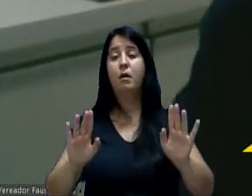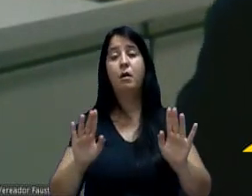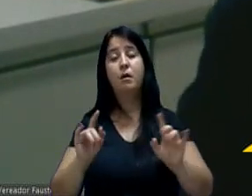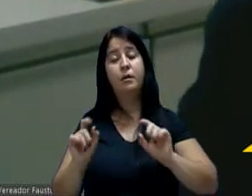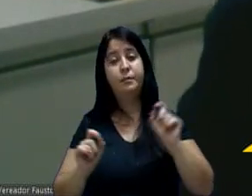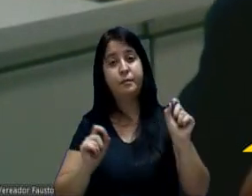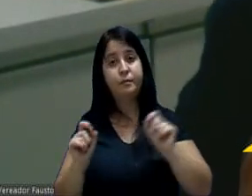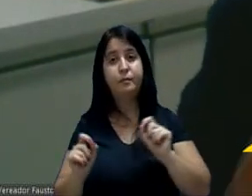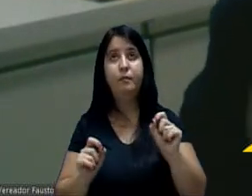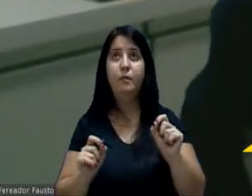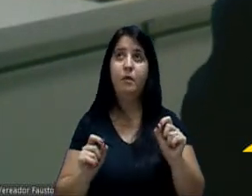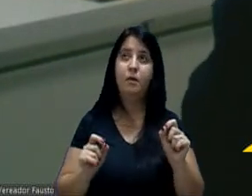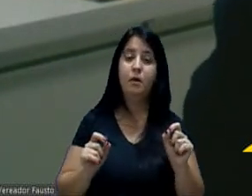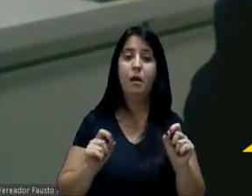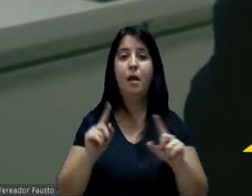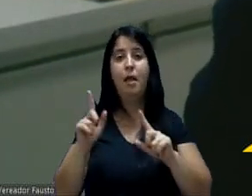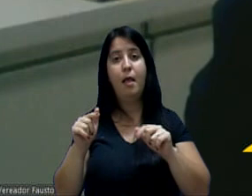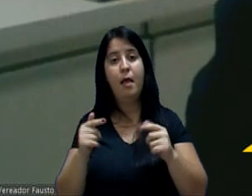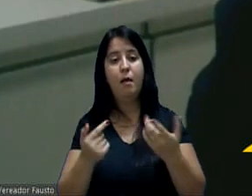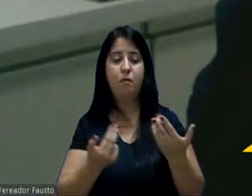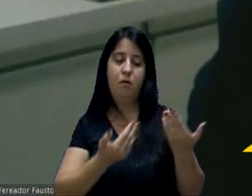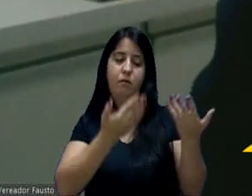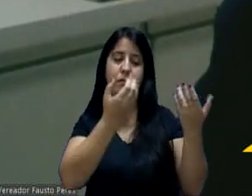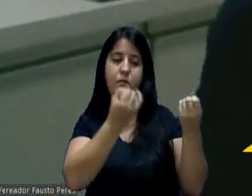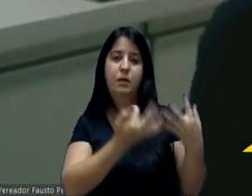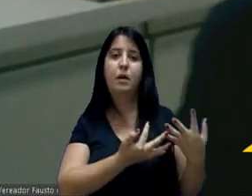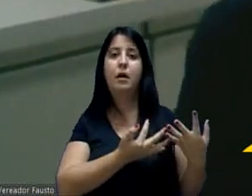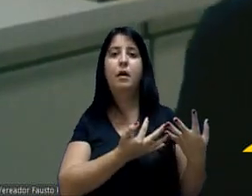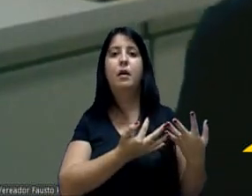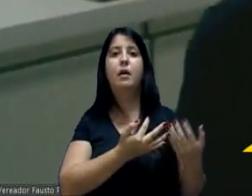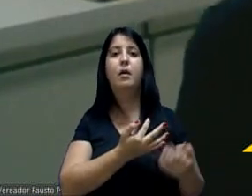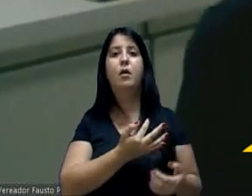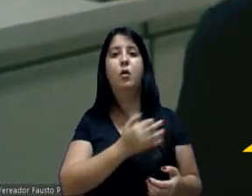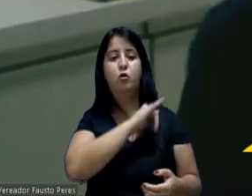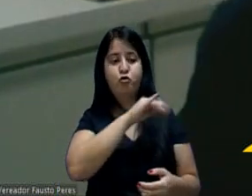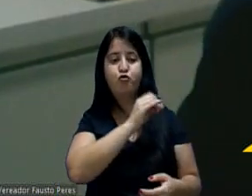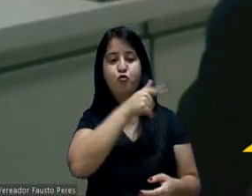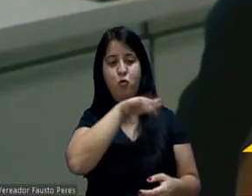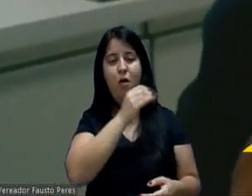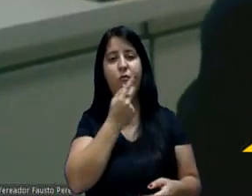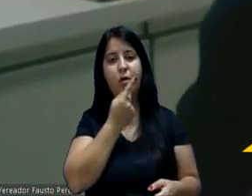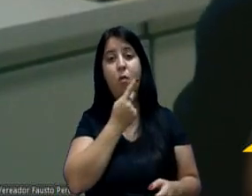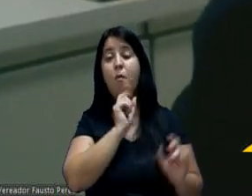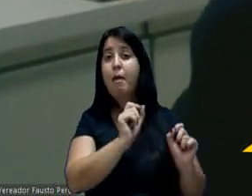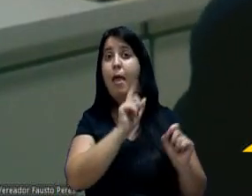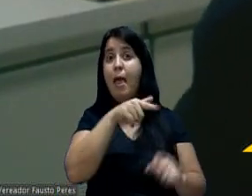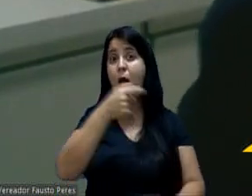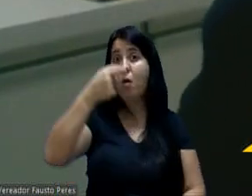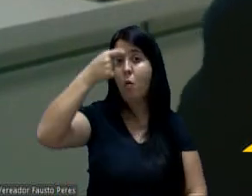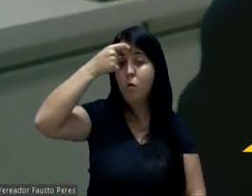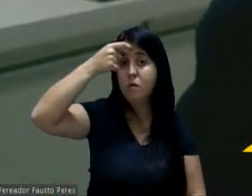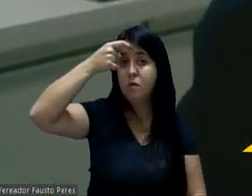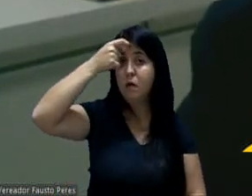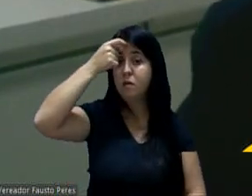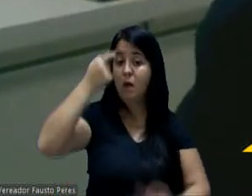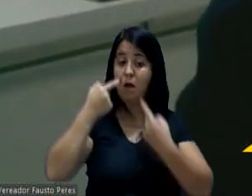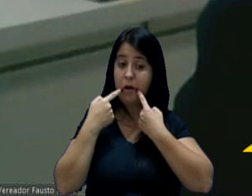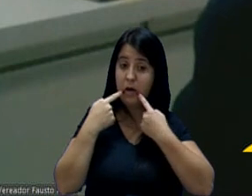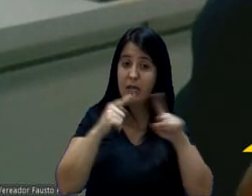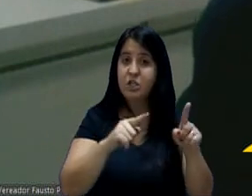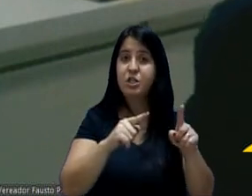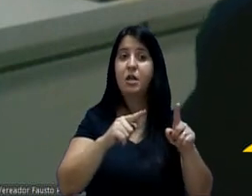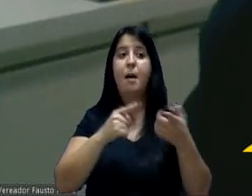na parte que venha trazer, como foi falado pelo nosso líder do governo, aí, o João Donizete, consciente, crítica